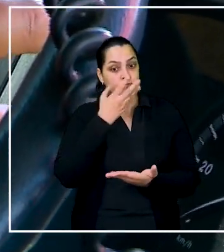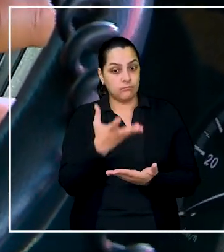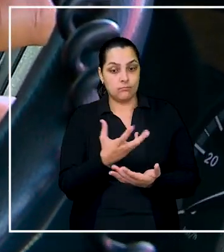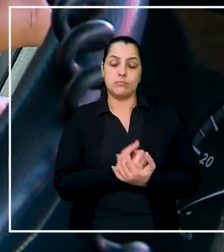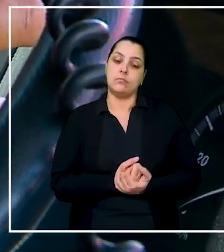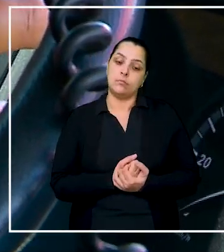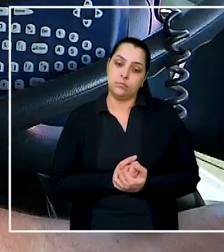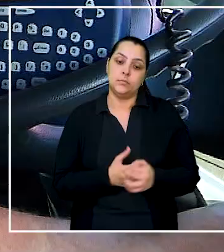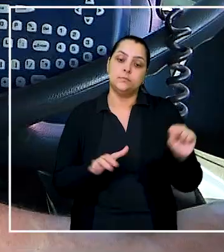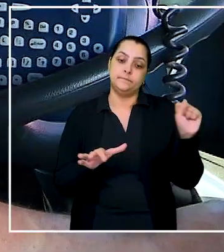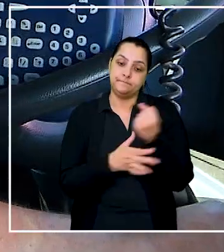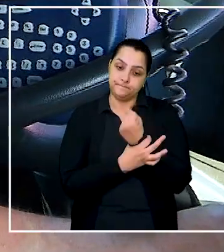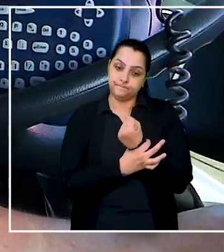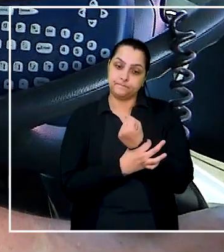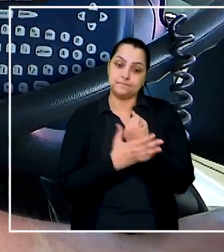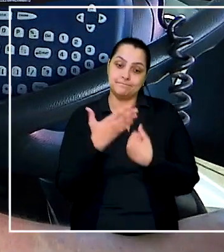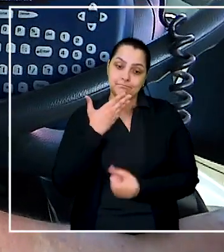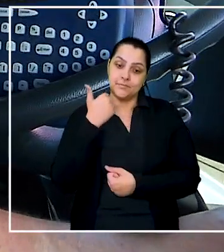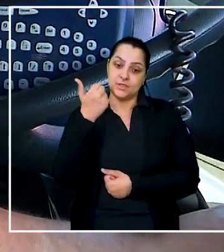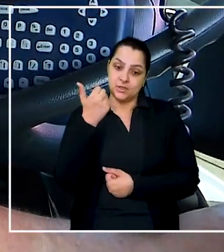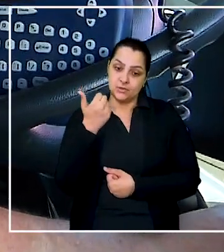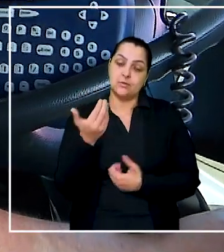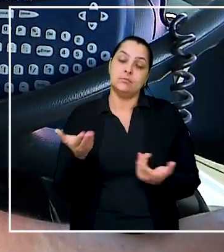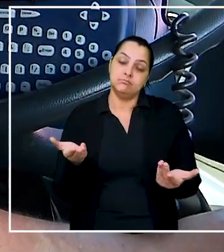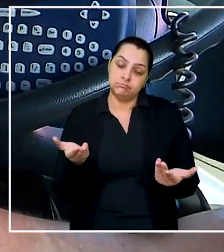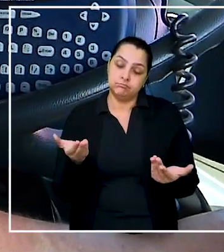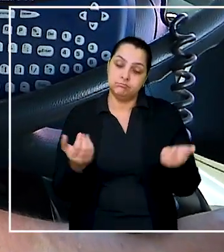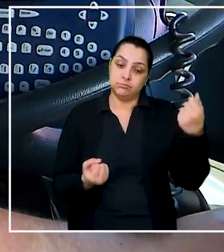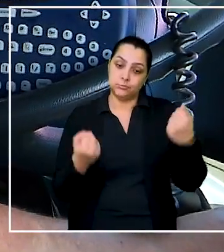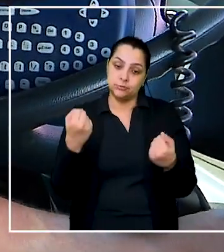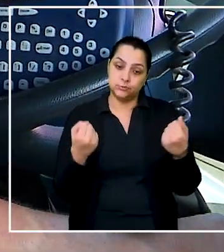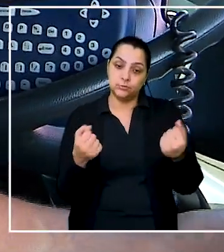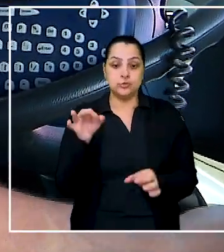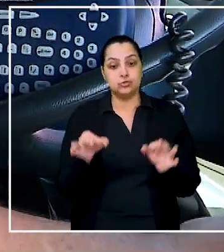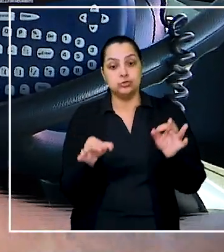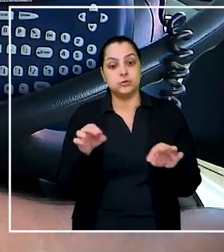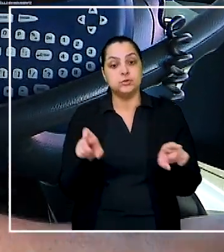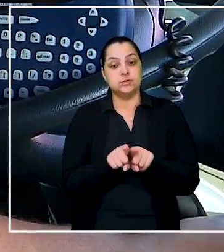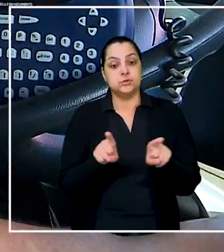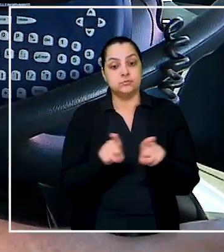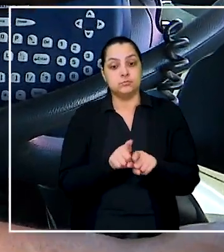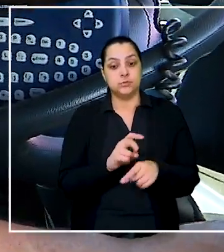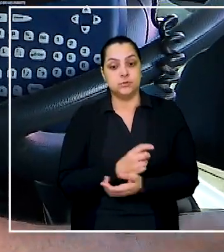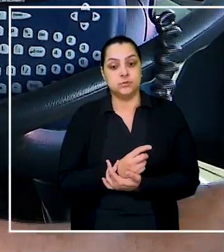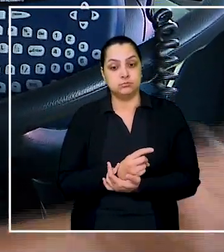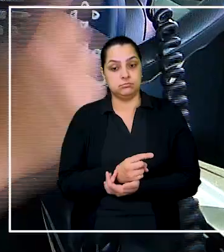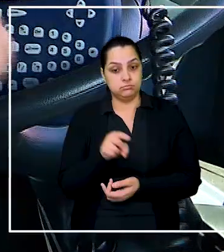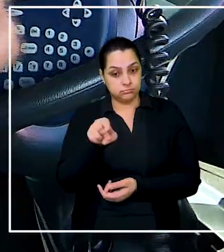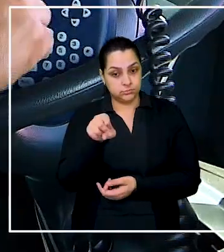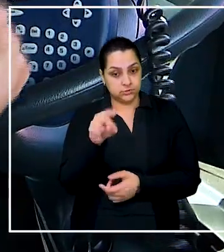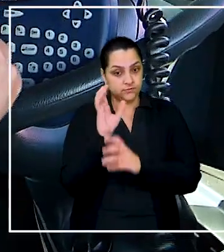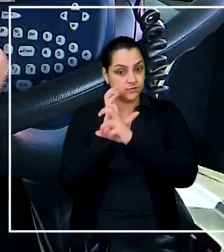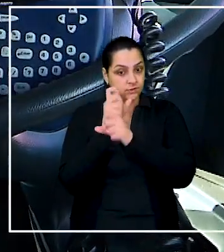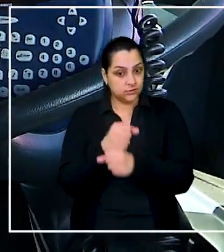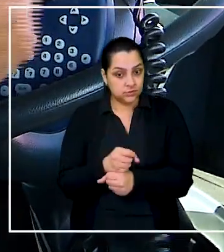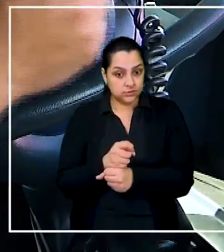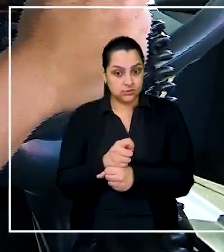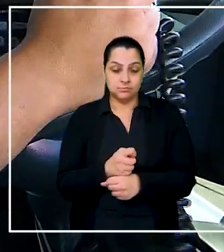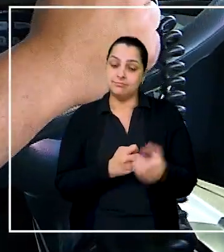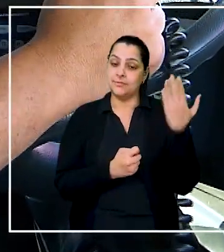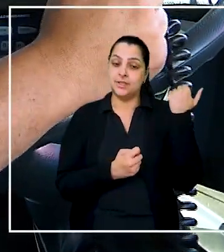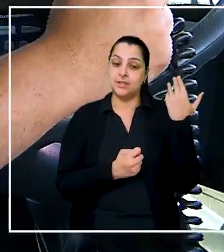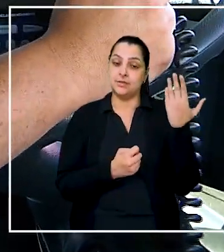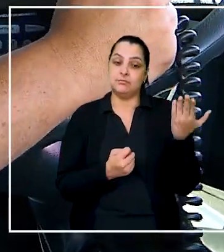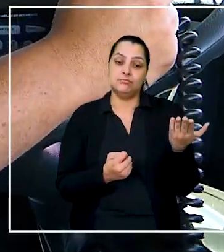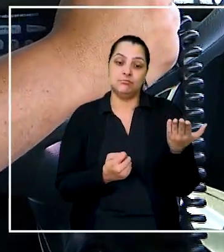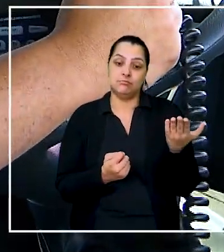bom. Uma segurança muito melhor para o motorista e para a justiça, Porque aqui vai contar. Antes